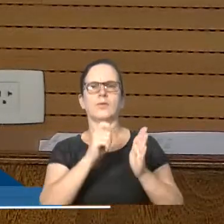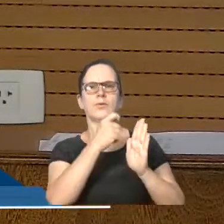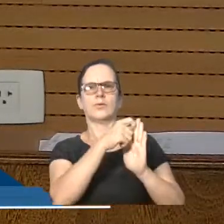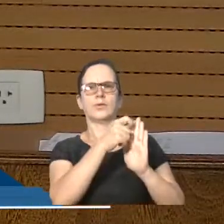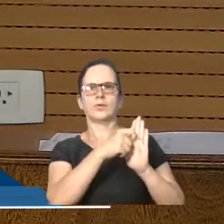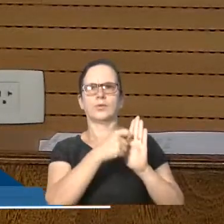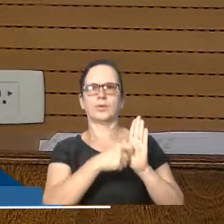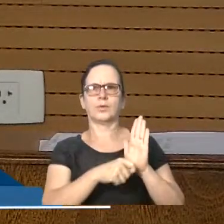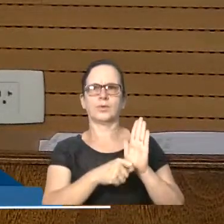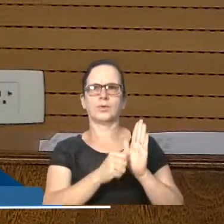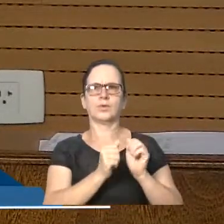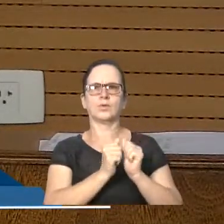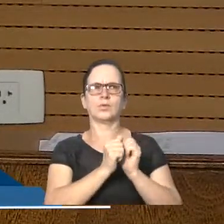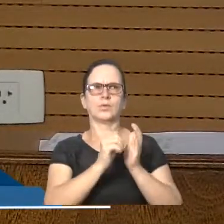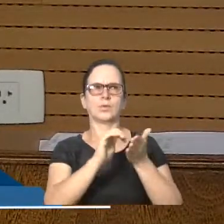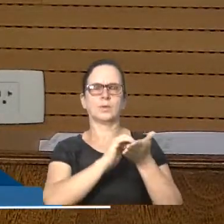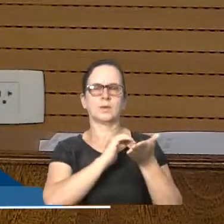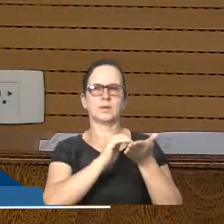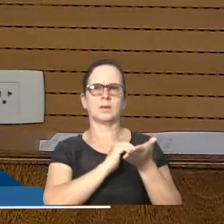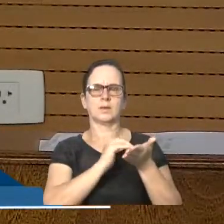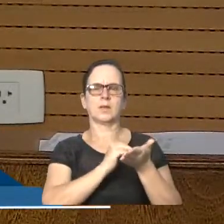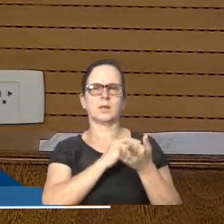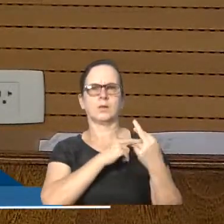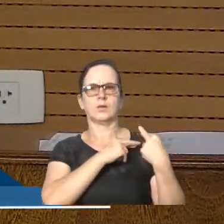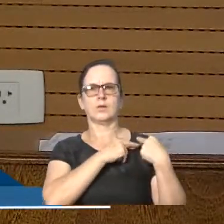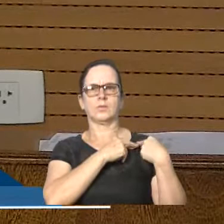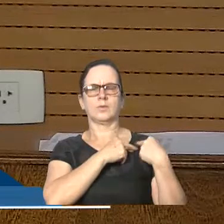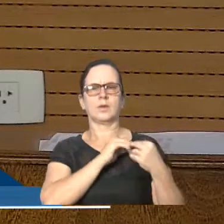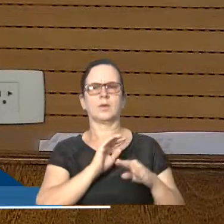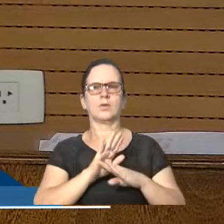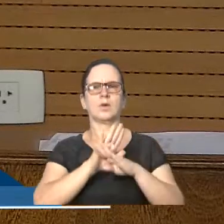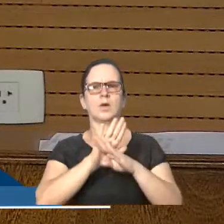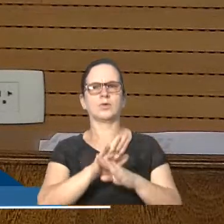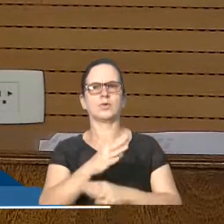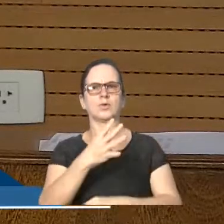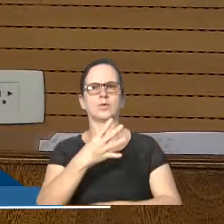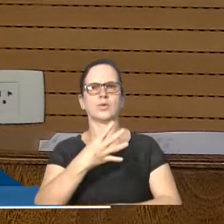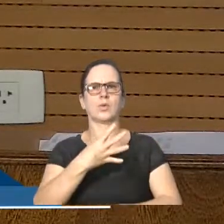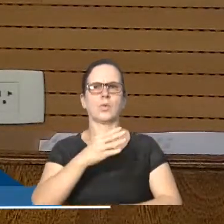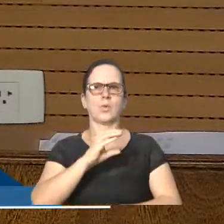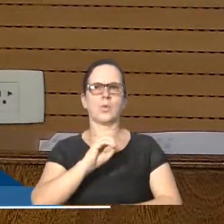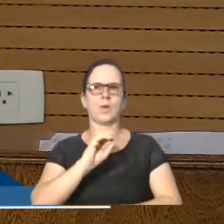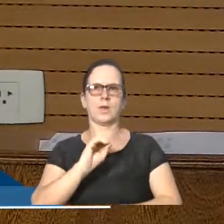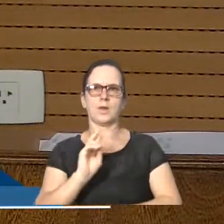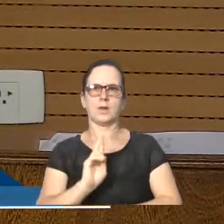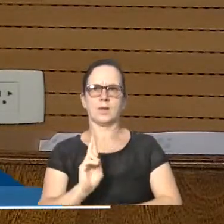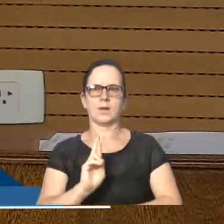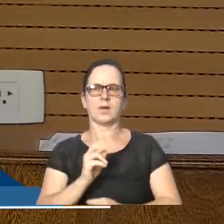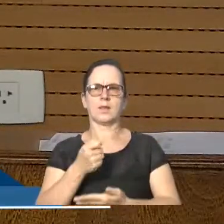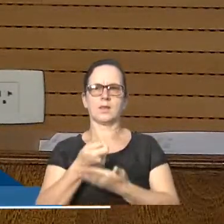junto à secretaria competente. O auxílio fora fixado no valor inicial de R$ 400,00, de